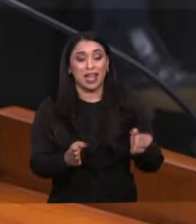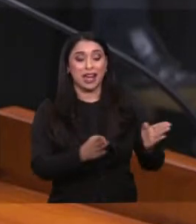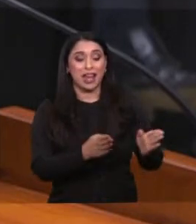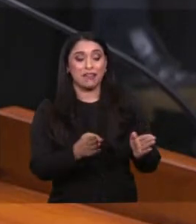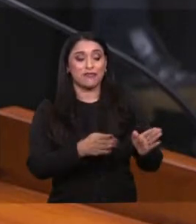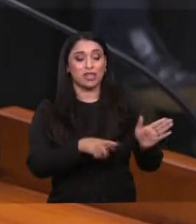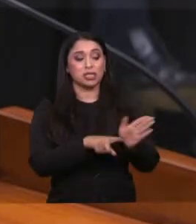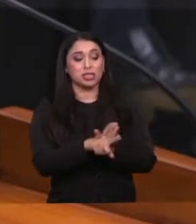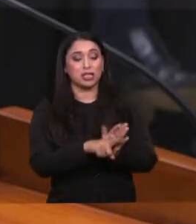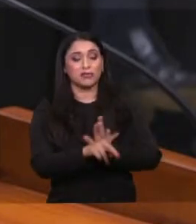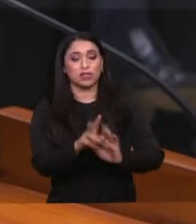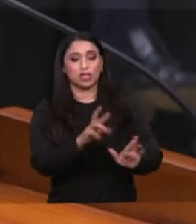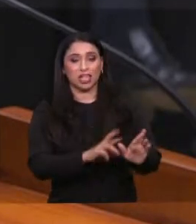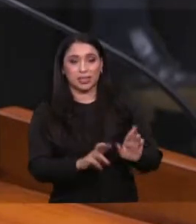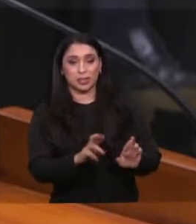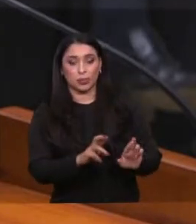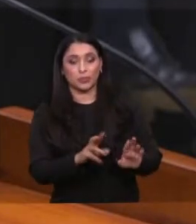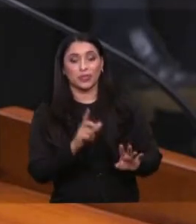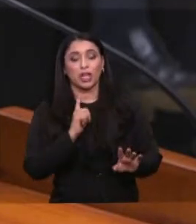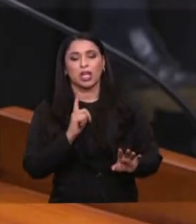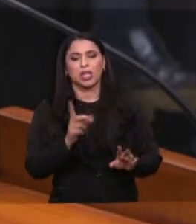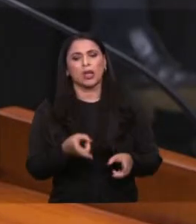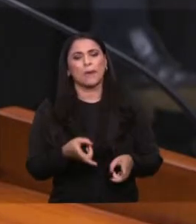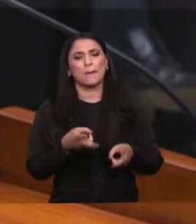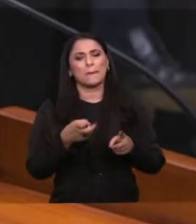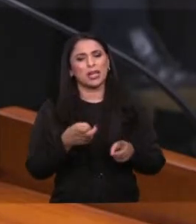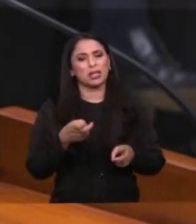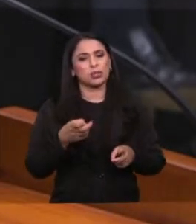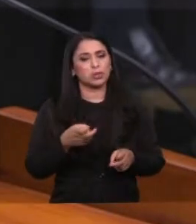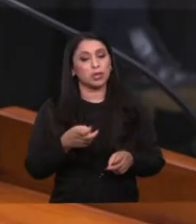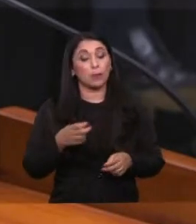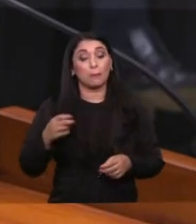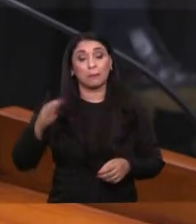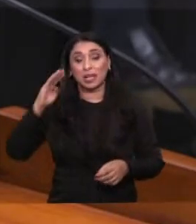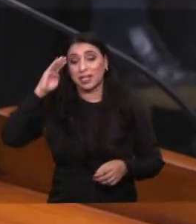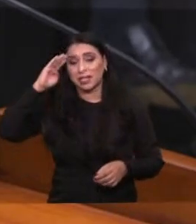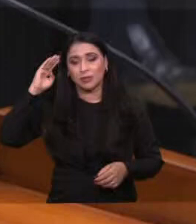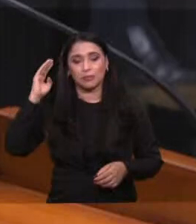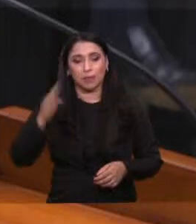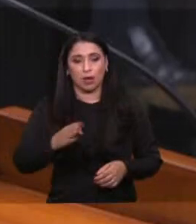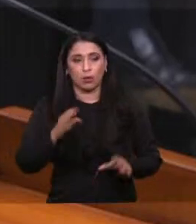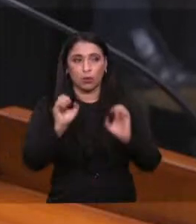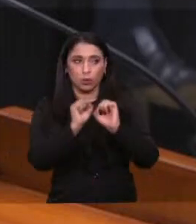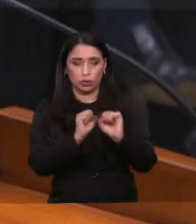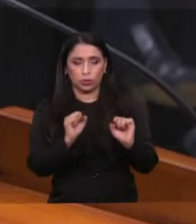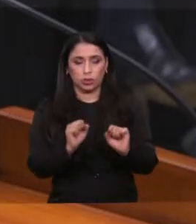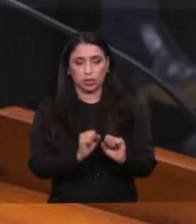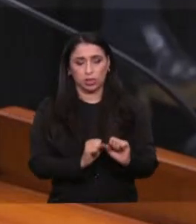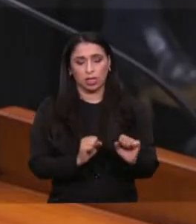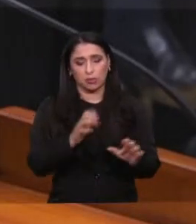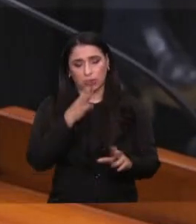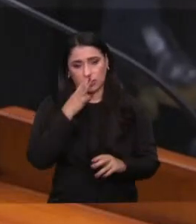investigação. Me parece que esse é o cerne do sistema acusatório.